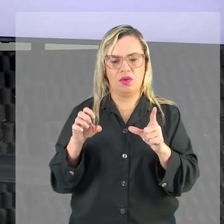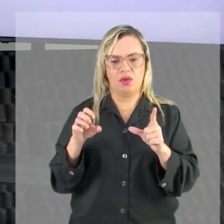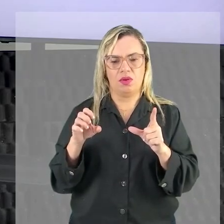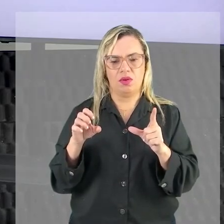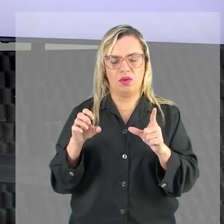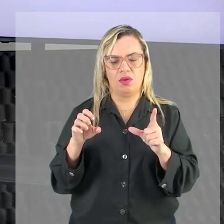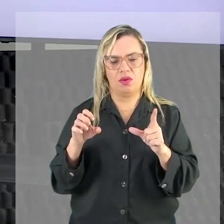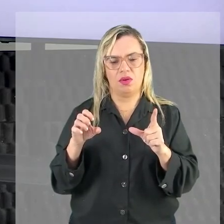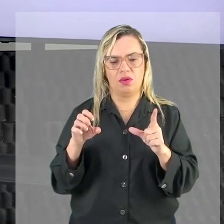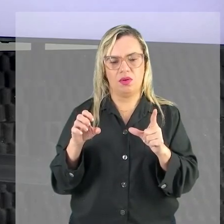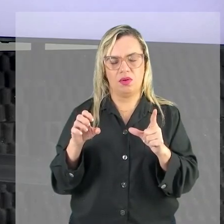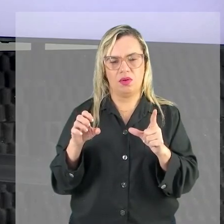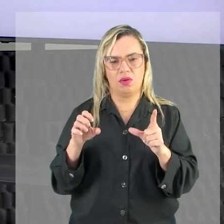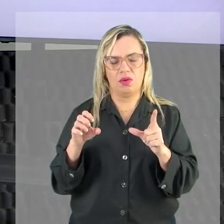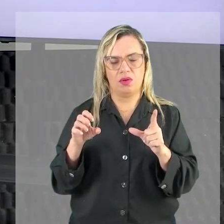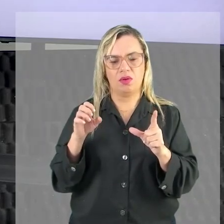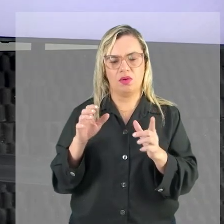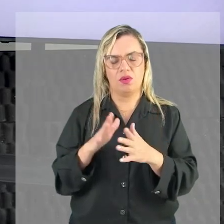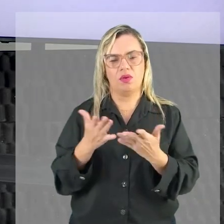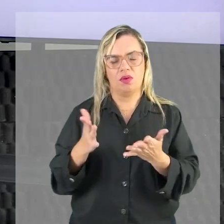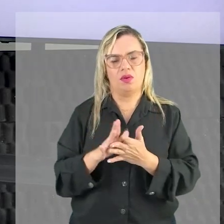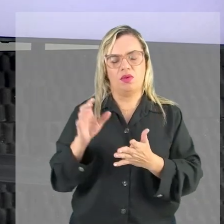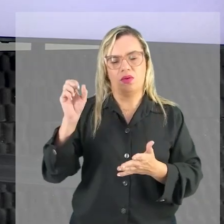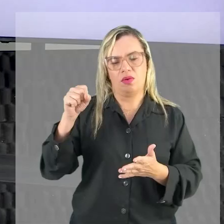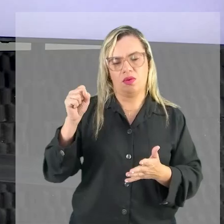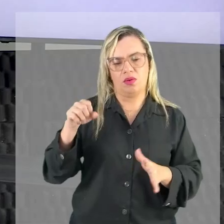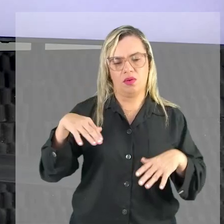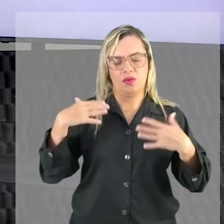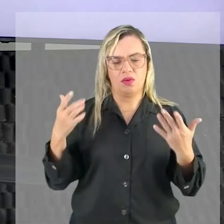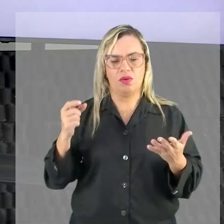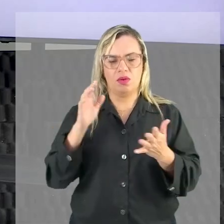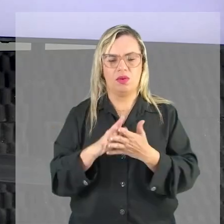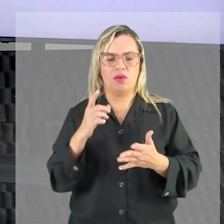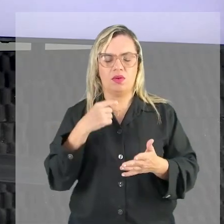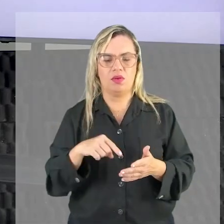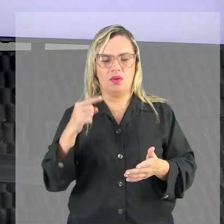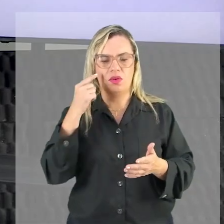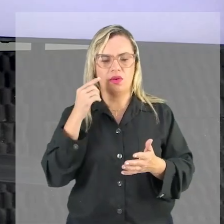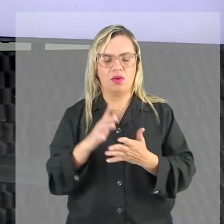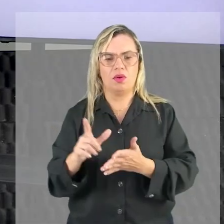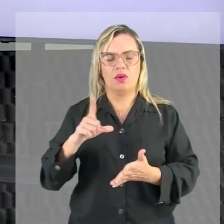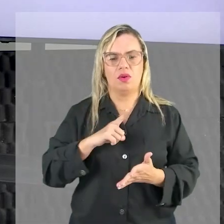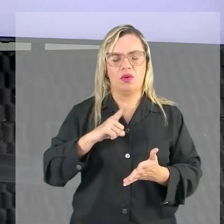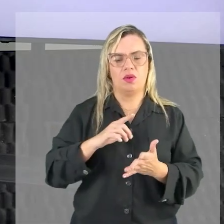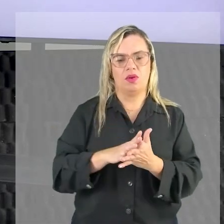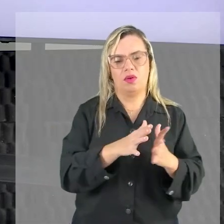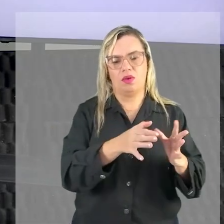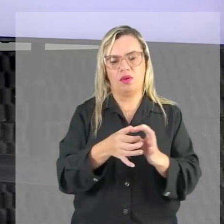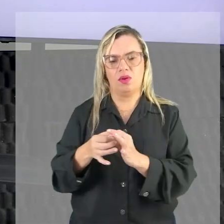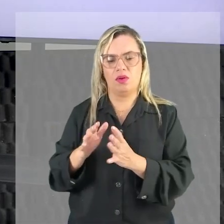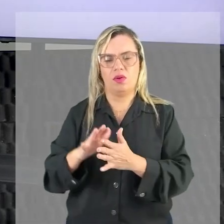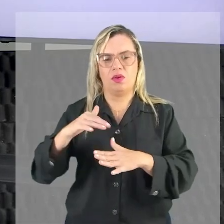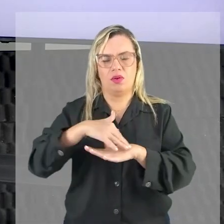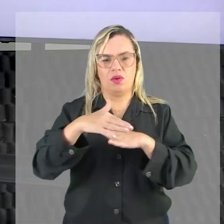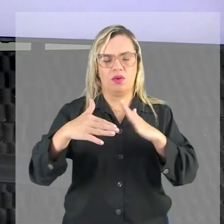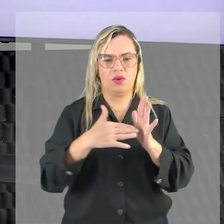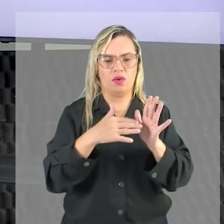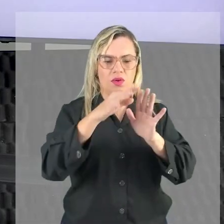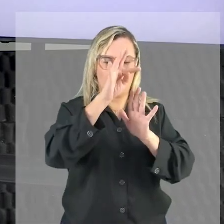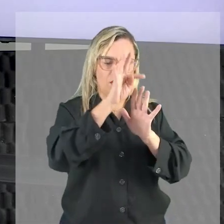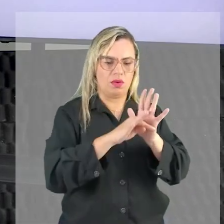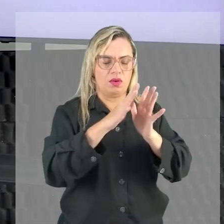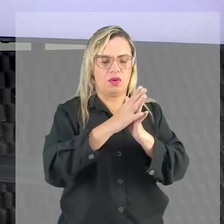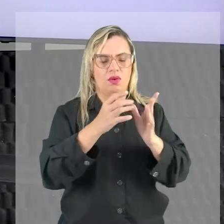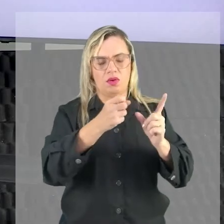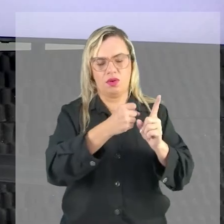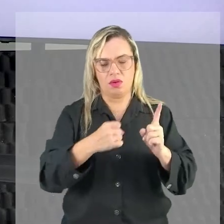sociais foi uma questão citada, então a gente fica nessa dúvida e tem que contextualizar com tudo que foi descrito lá no